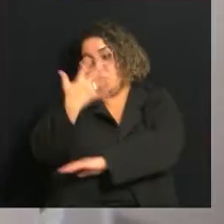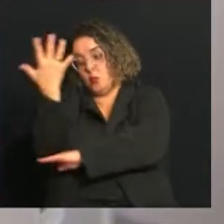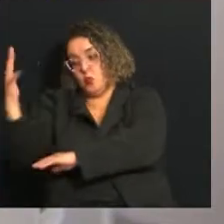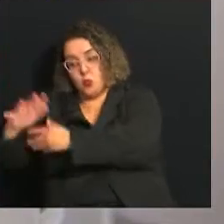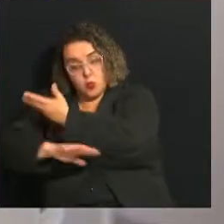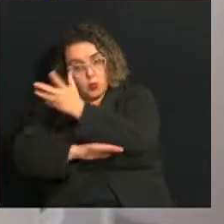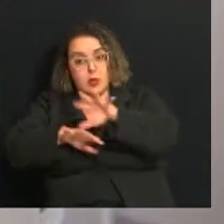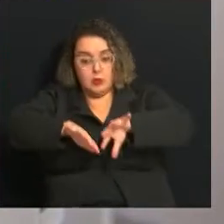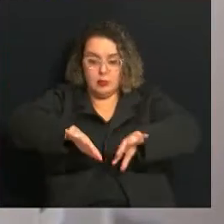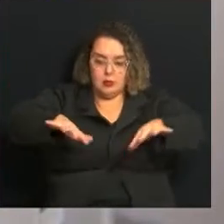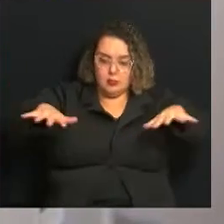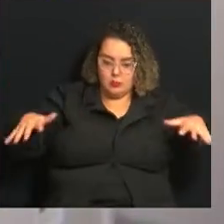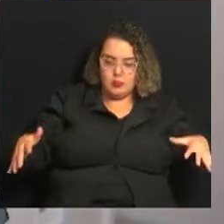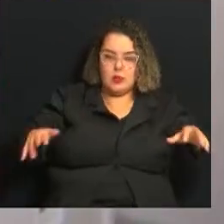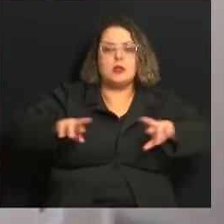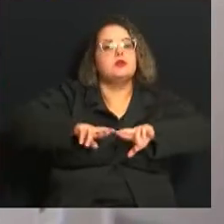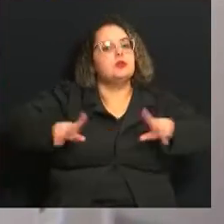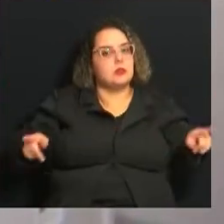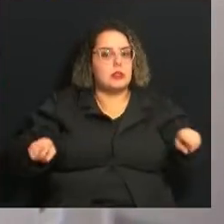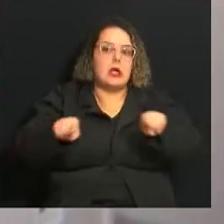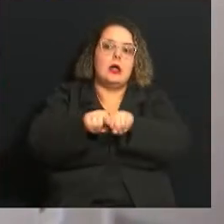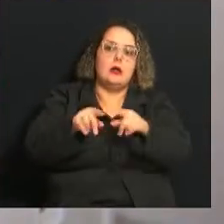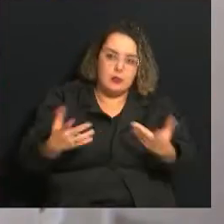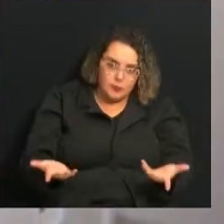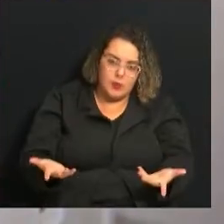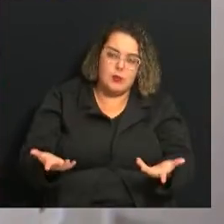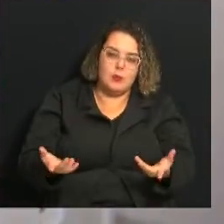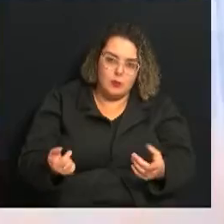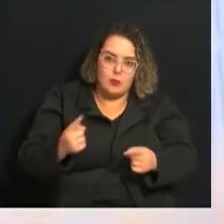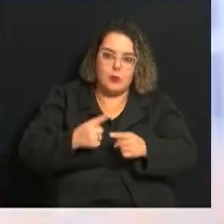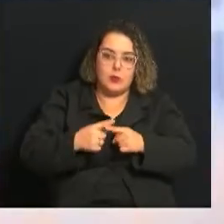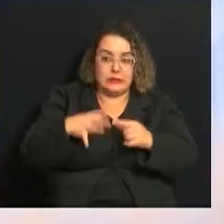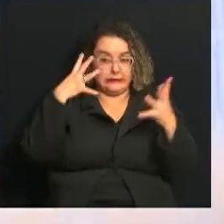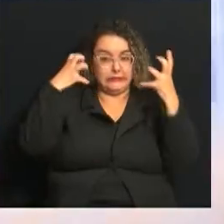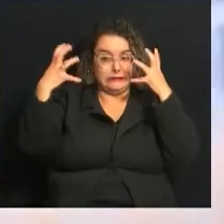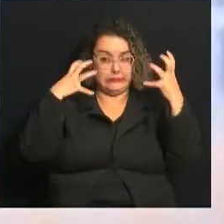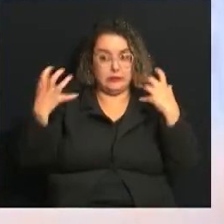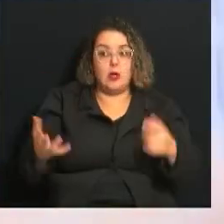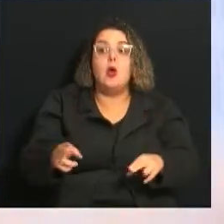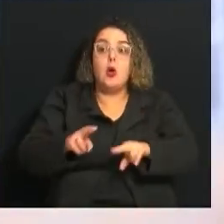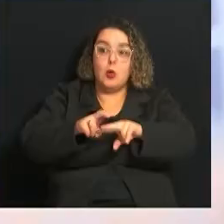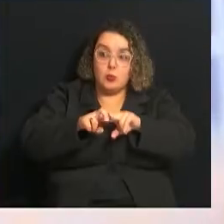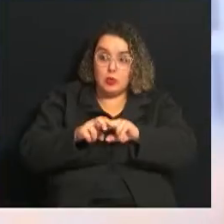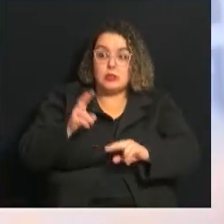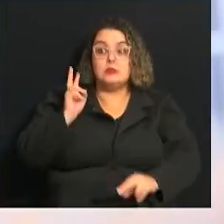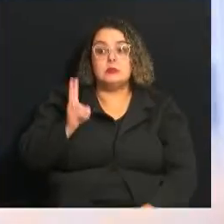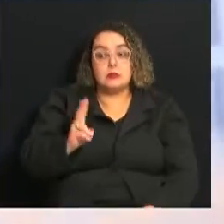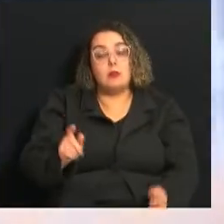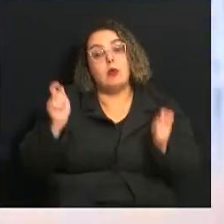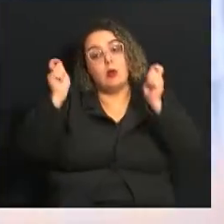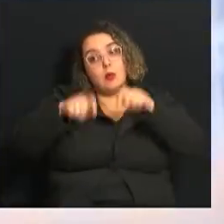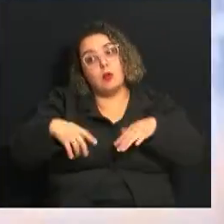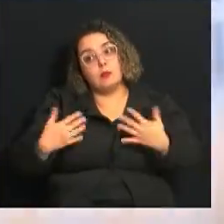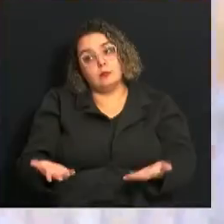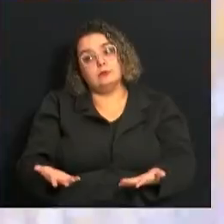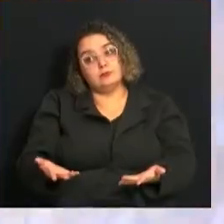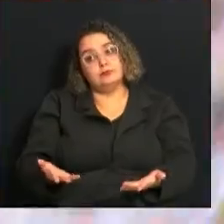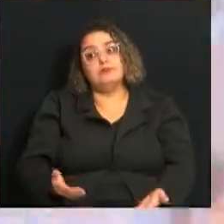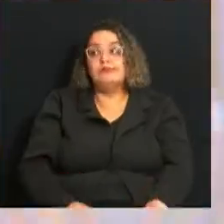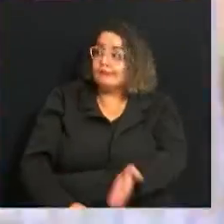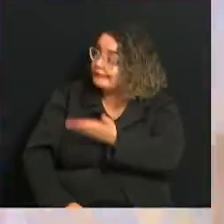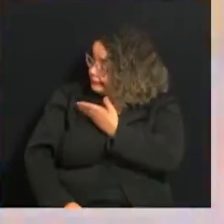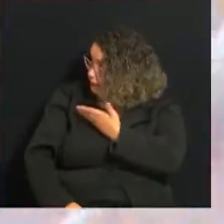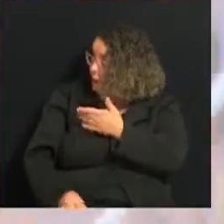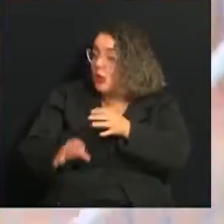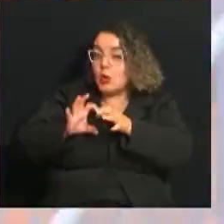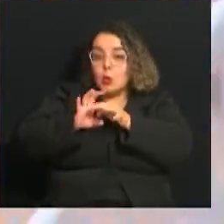para diferenciar também, até por conta desse fator de estresse. Por isso, sempre que possível, lá estão eles, soltos,